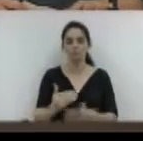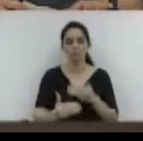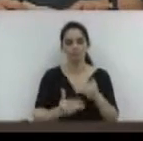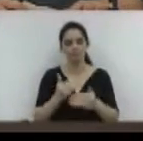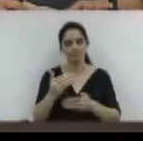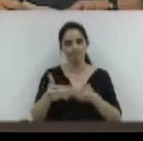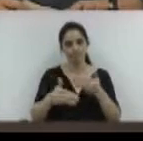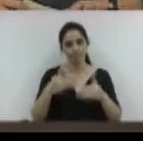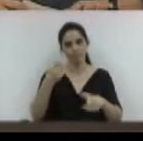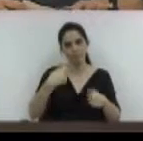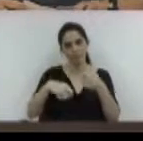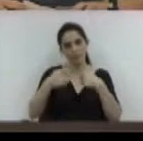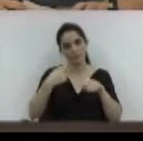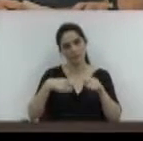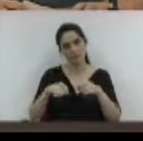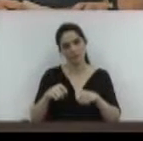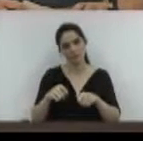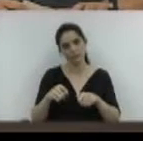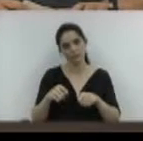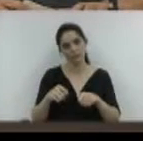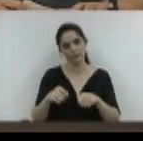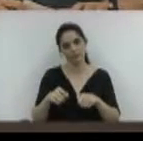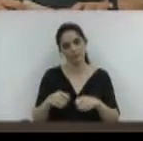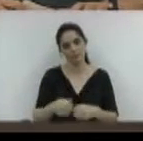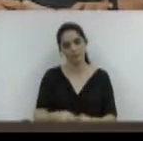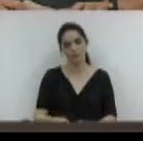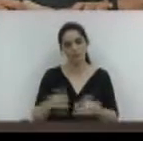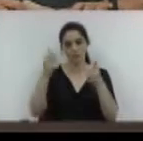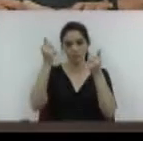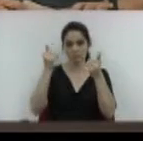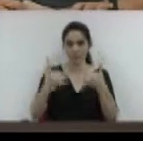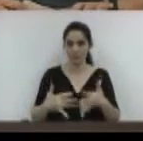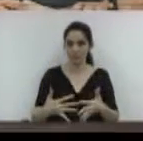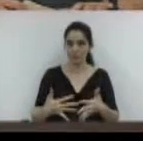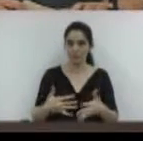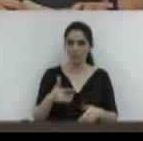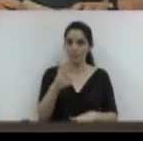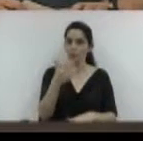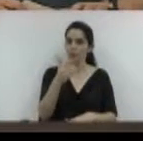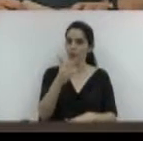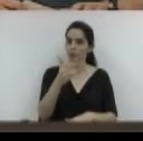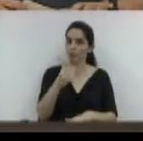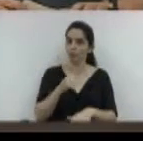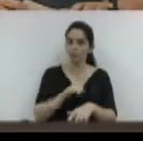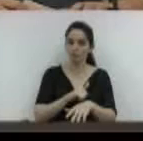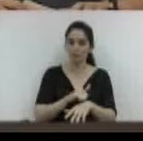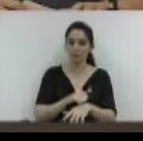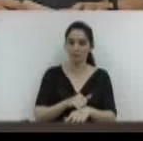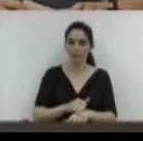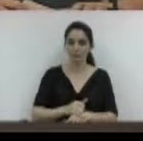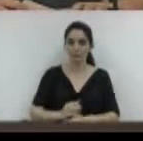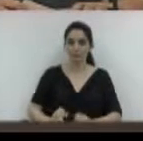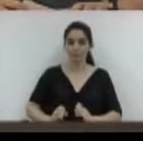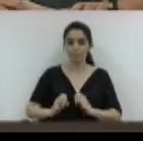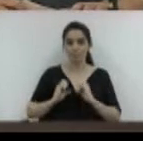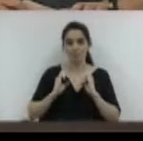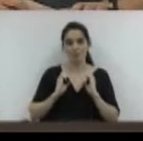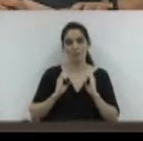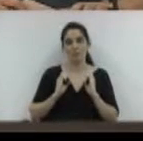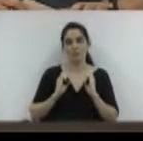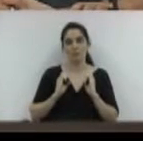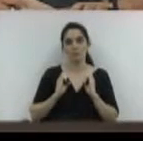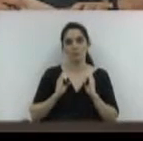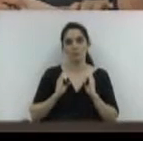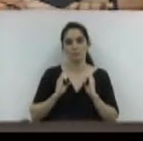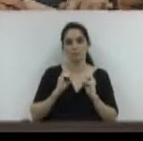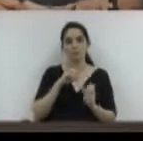administrativo visando apurar eventual falta de ética e decoro parlamentar imputável ao vereador André